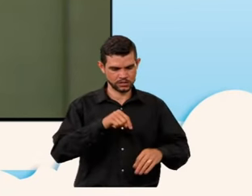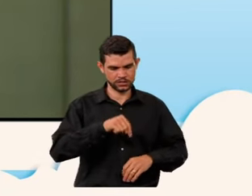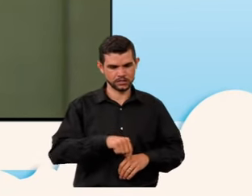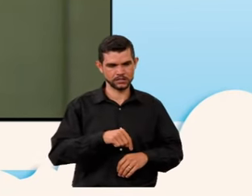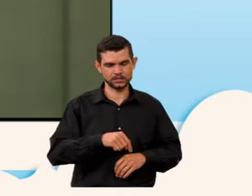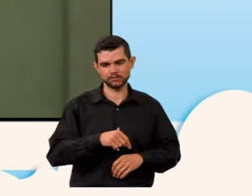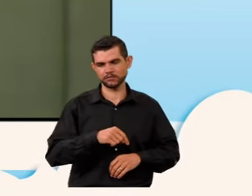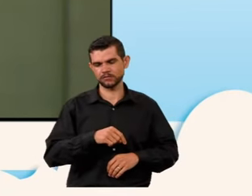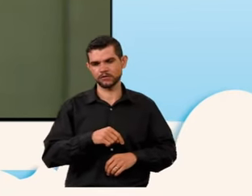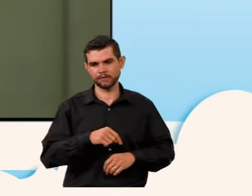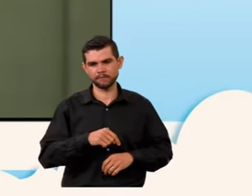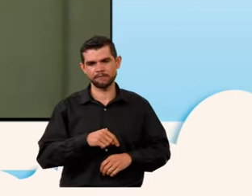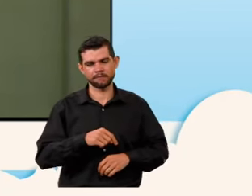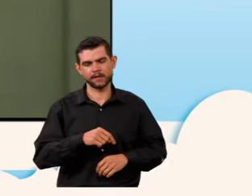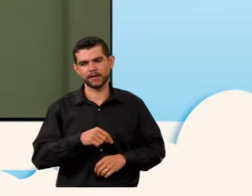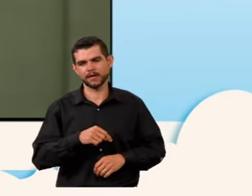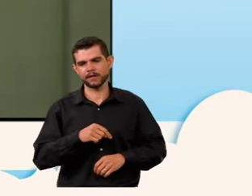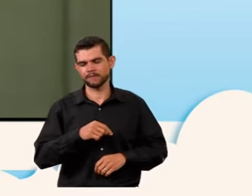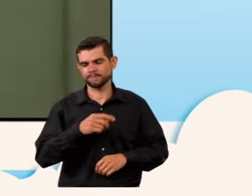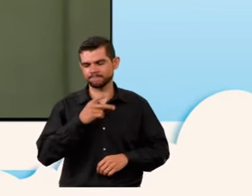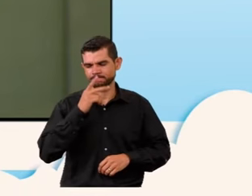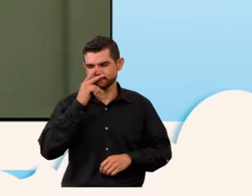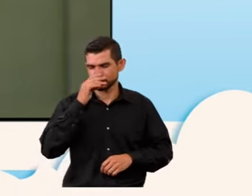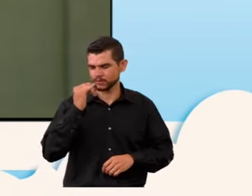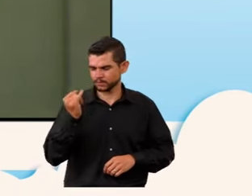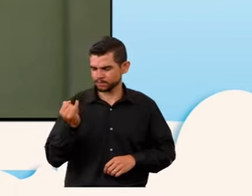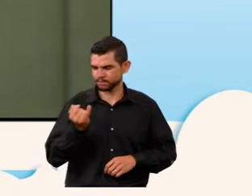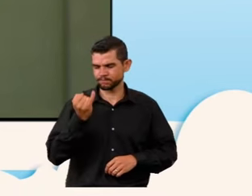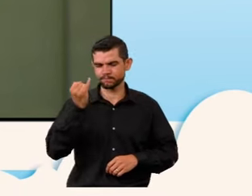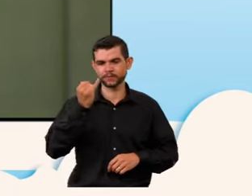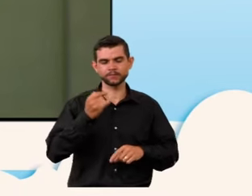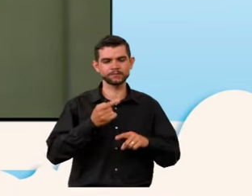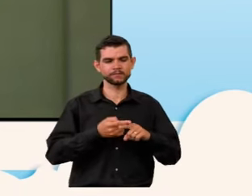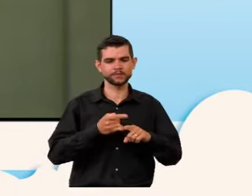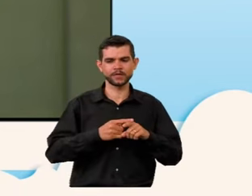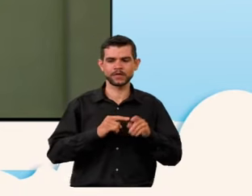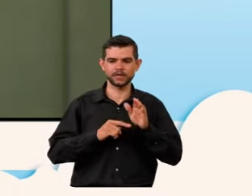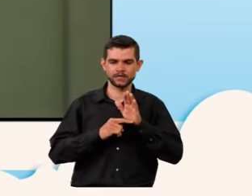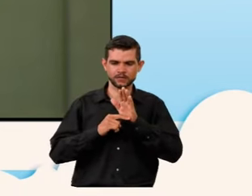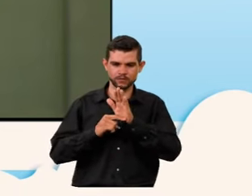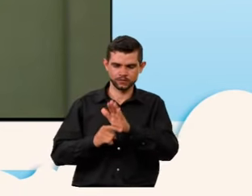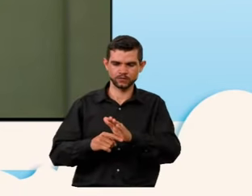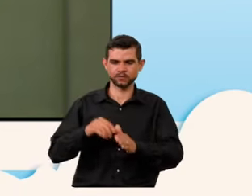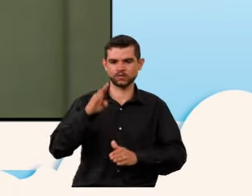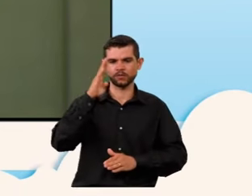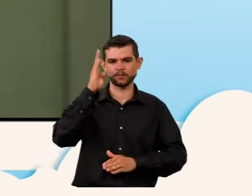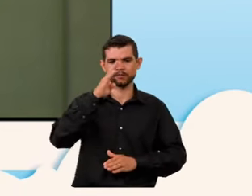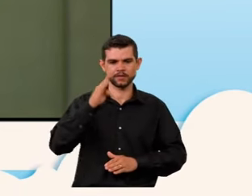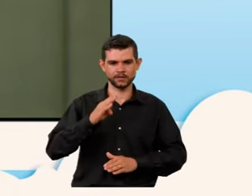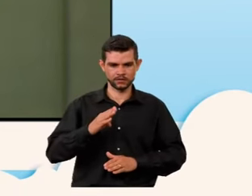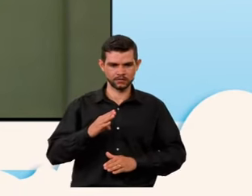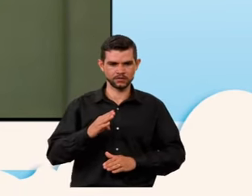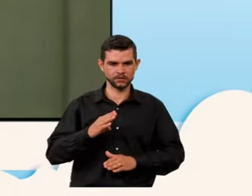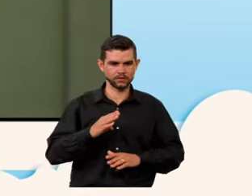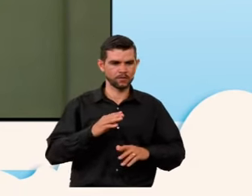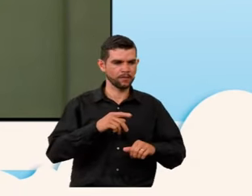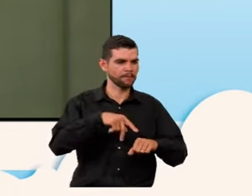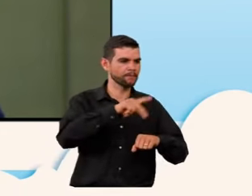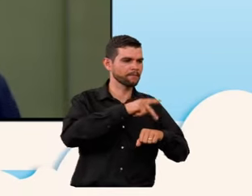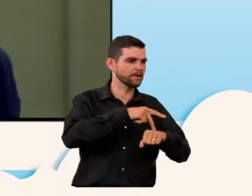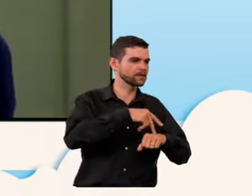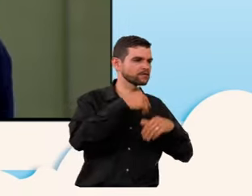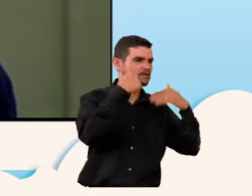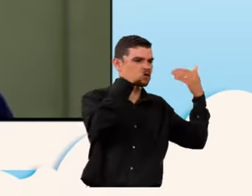muito especial Porque é o que ajuda o Brasil a ser reconhecido lá fora pela sua contribuição